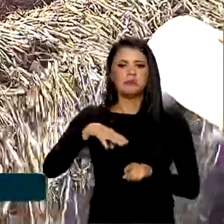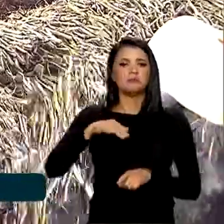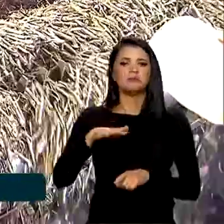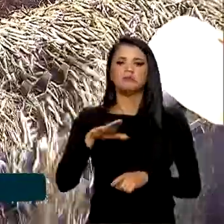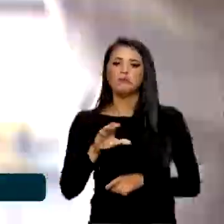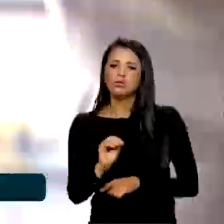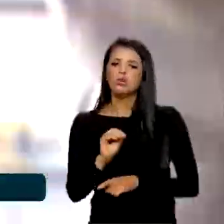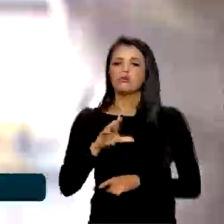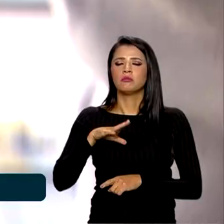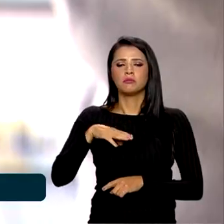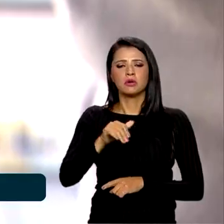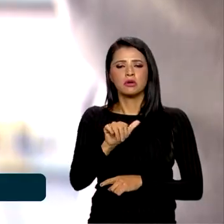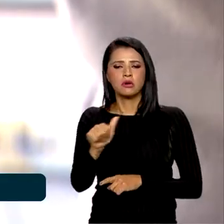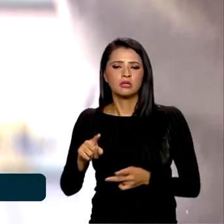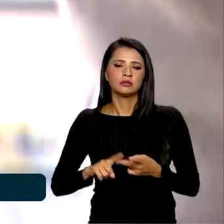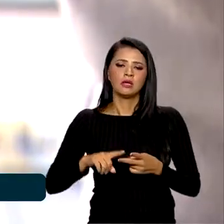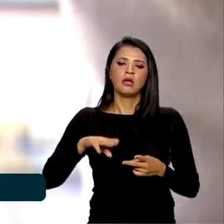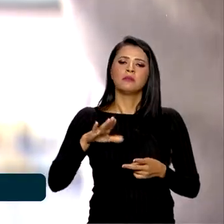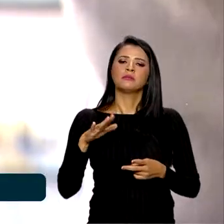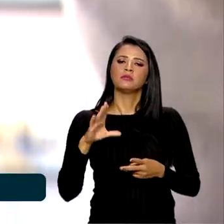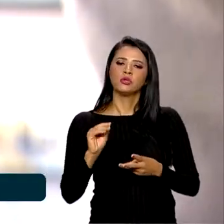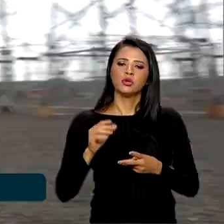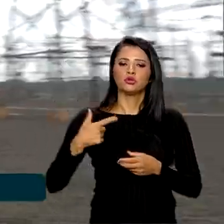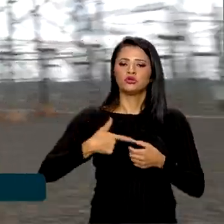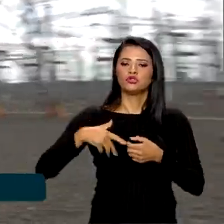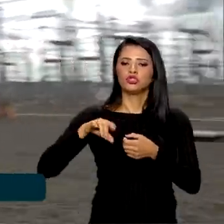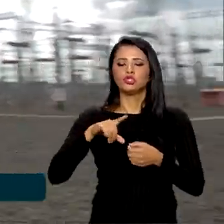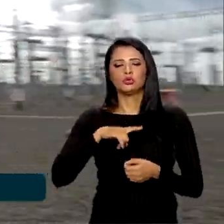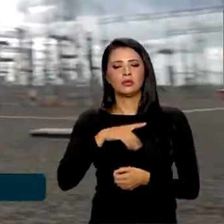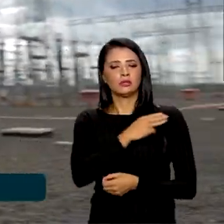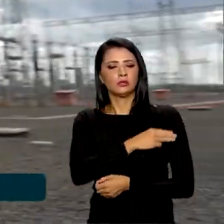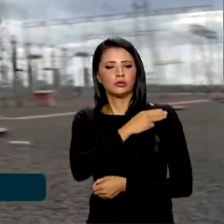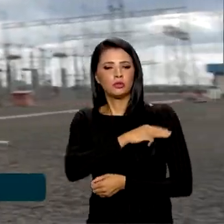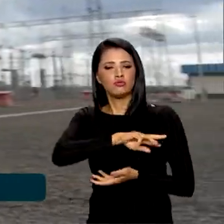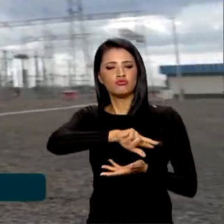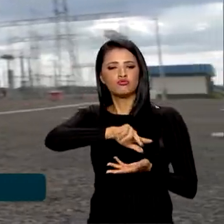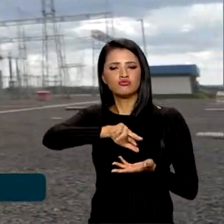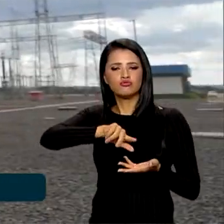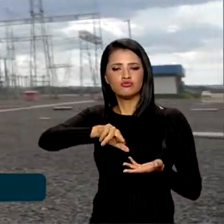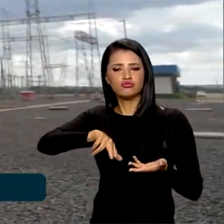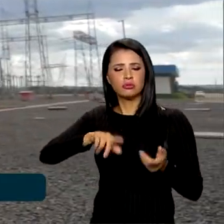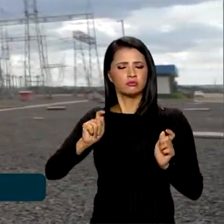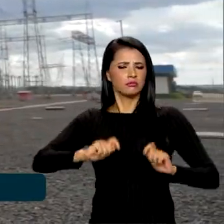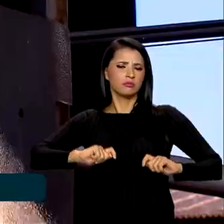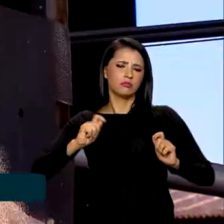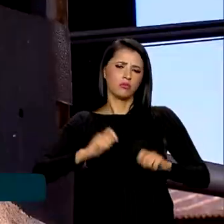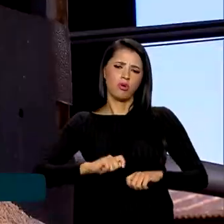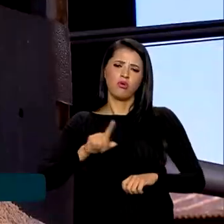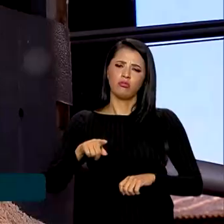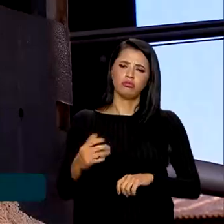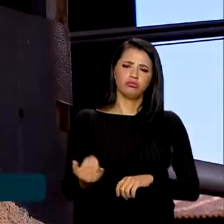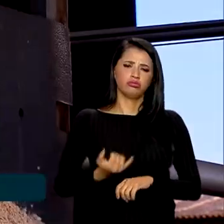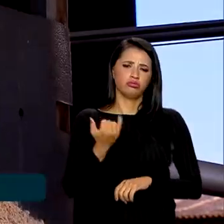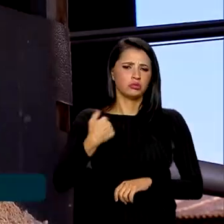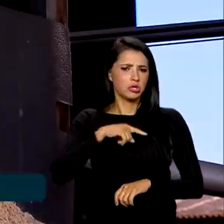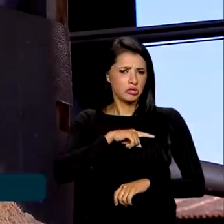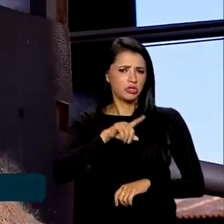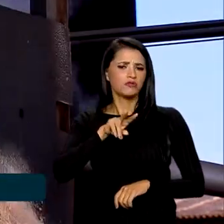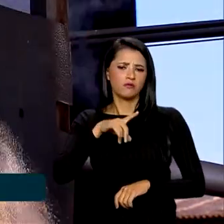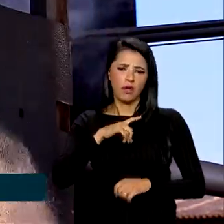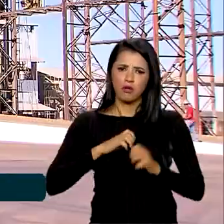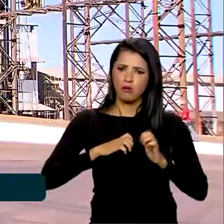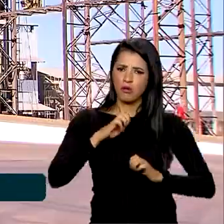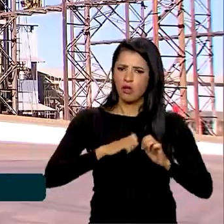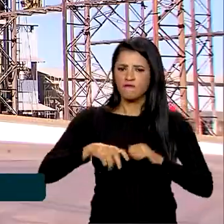para produzir biodiesel, para produzir etanol, para produzir coisas que possam significar que a gente vai ter uma